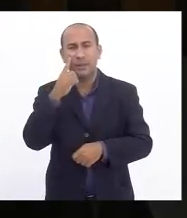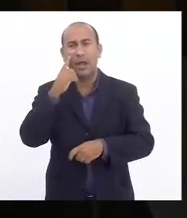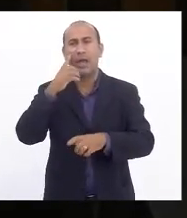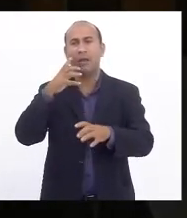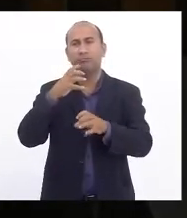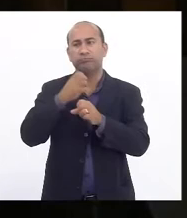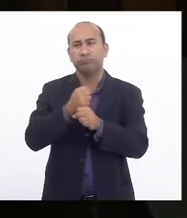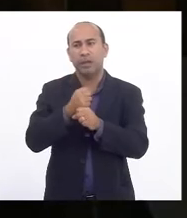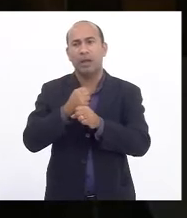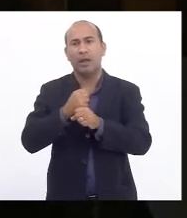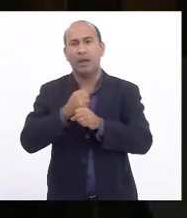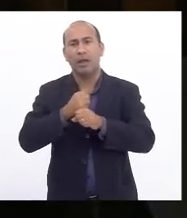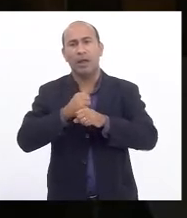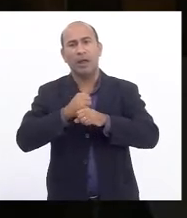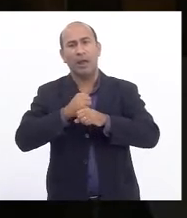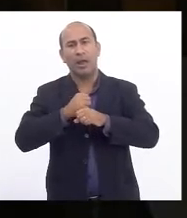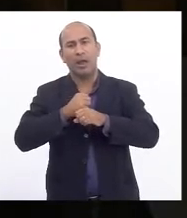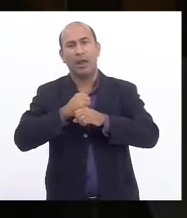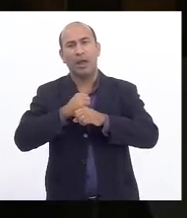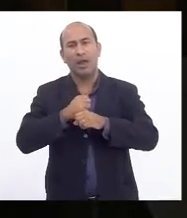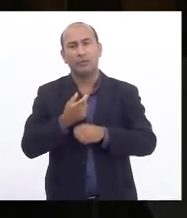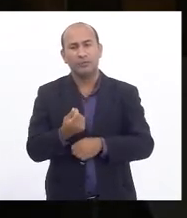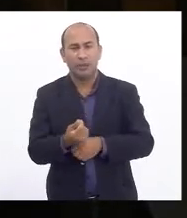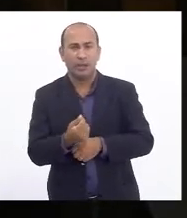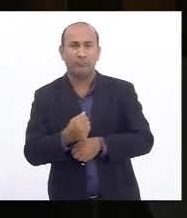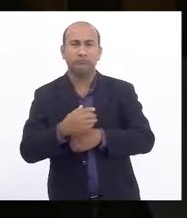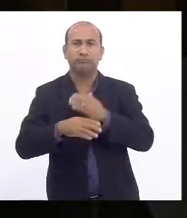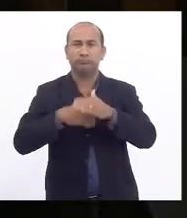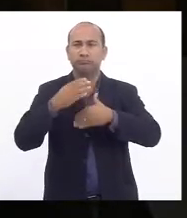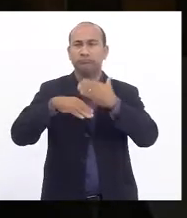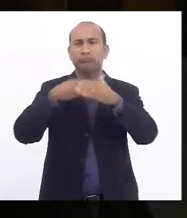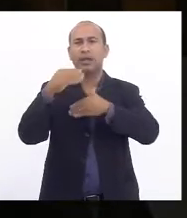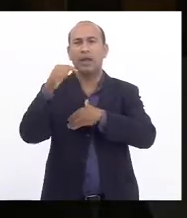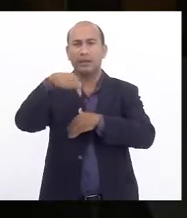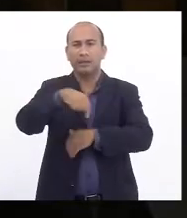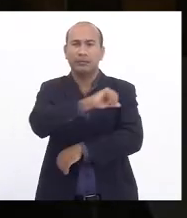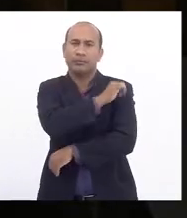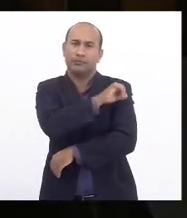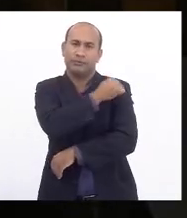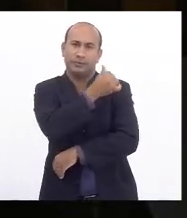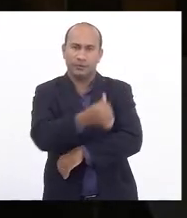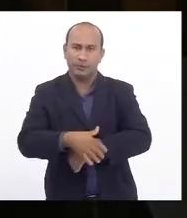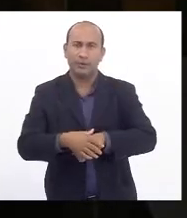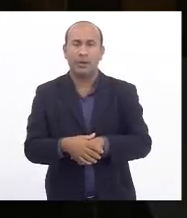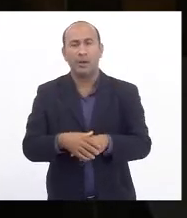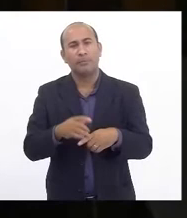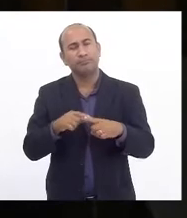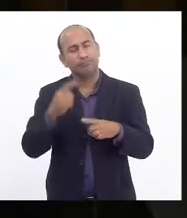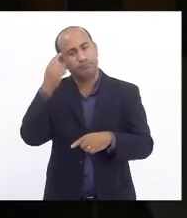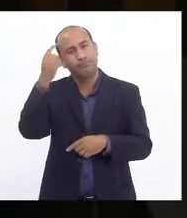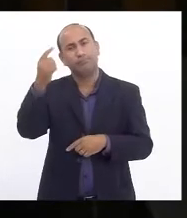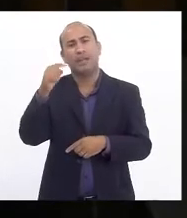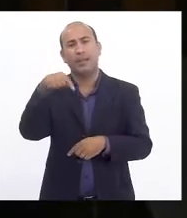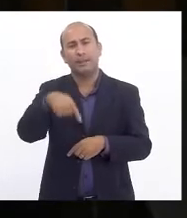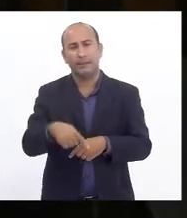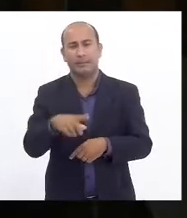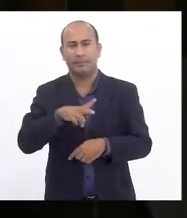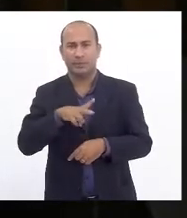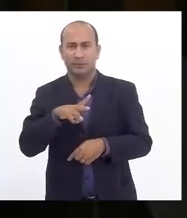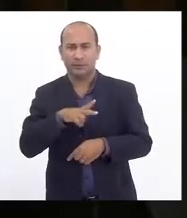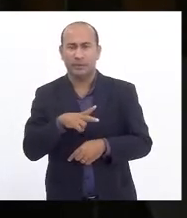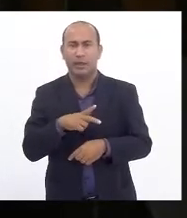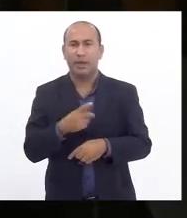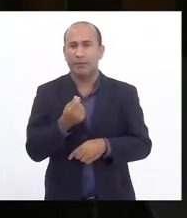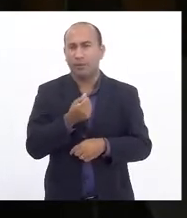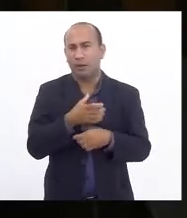do Rio de Janeiro alimentando a fazendo girar a roda da economia no Rio de Janeiro então além das deduções em si mesmas e dos valores